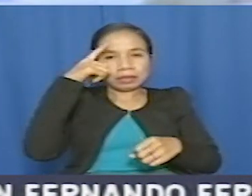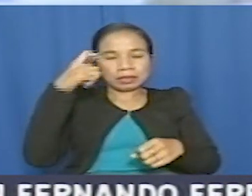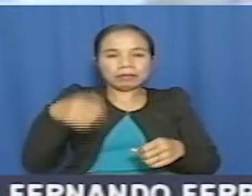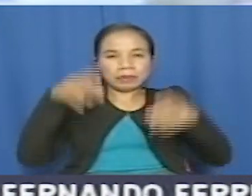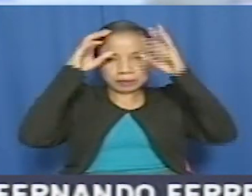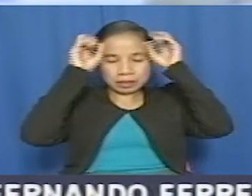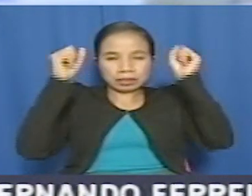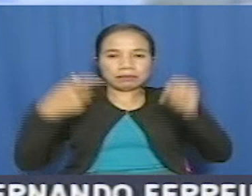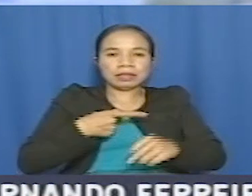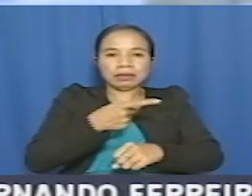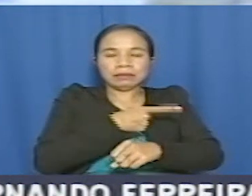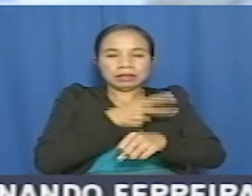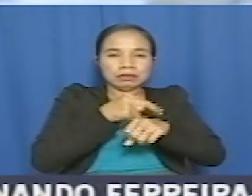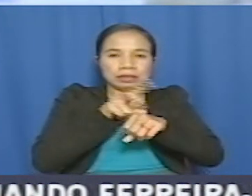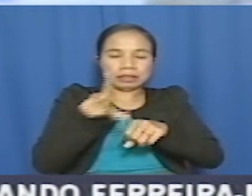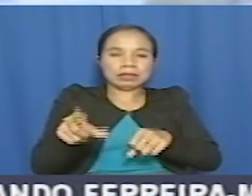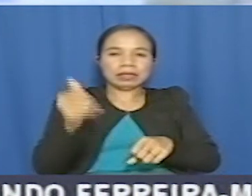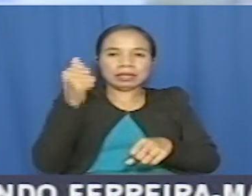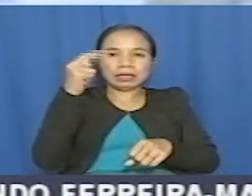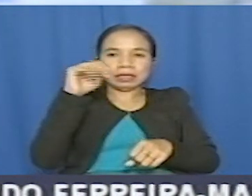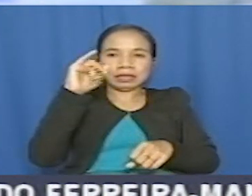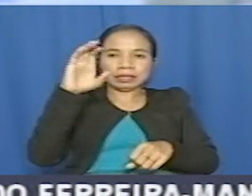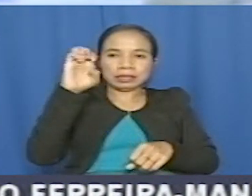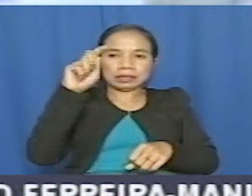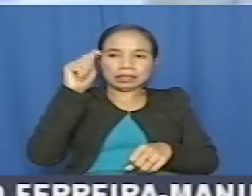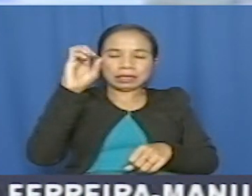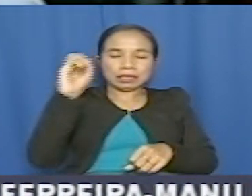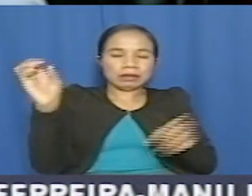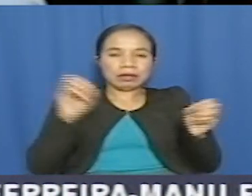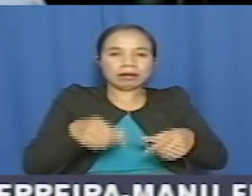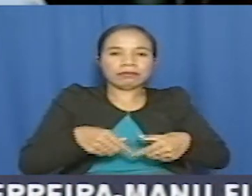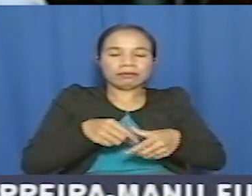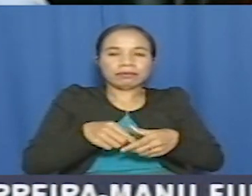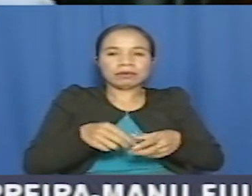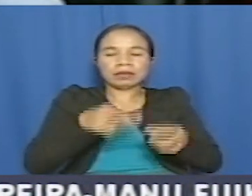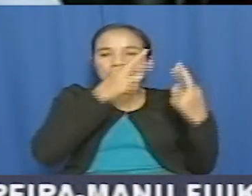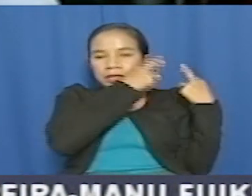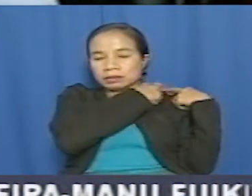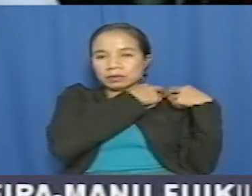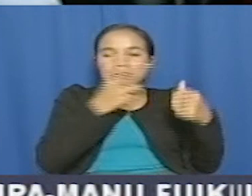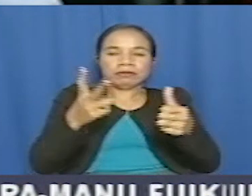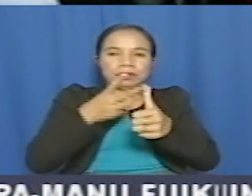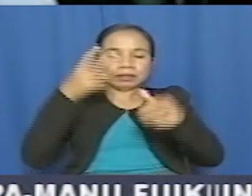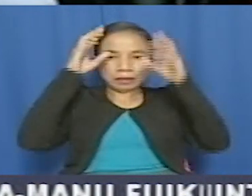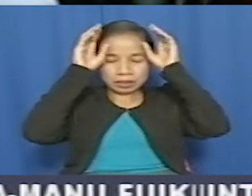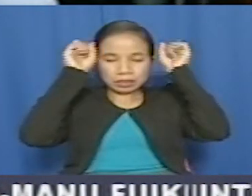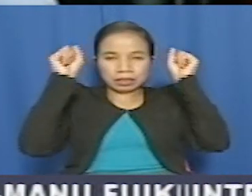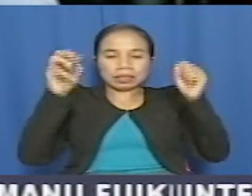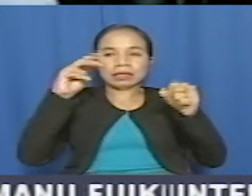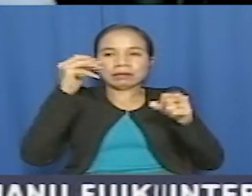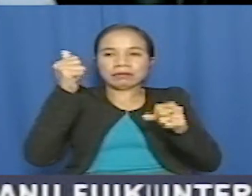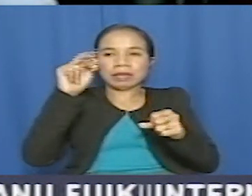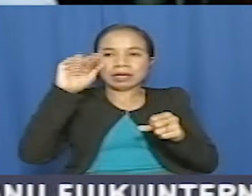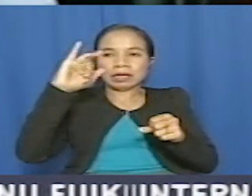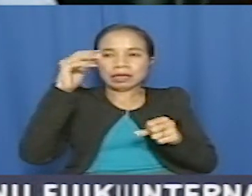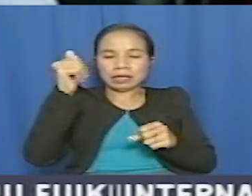também presidente do Parlamento Nacional Aniceto Gutiérrez, la delegação competência da vice-presidente Maria